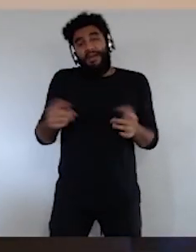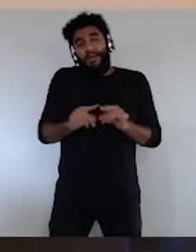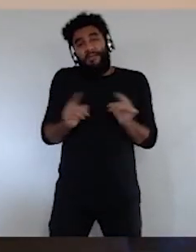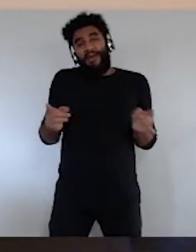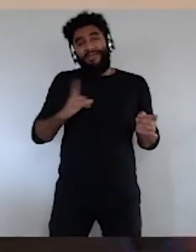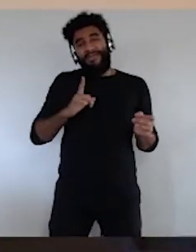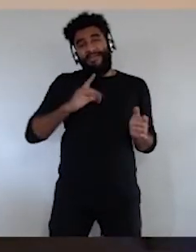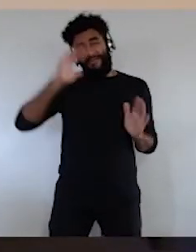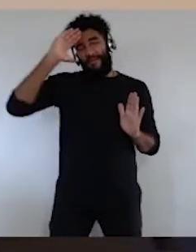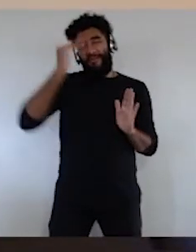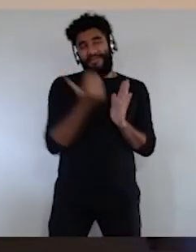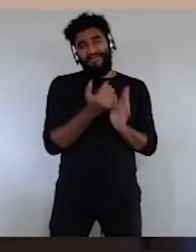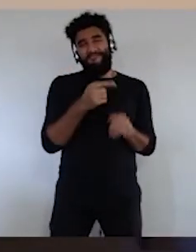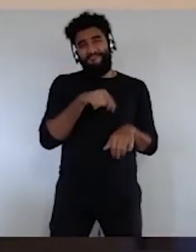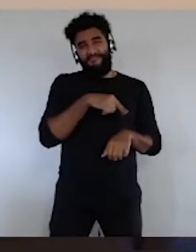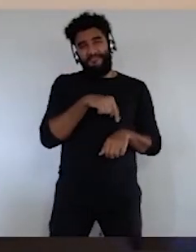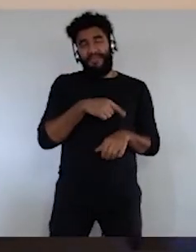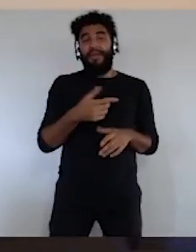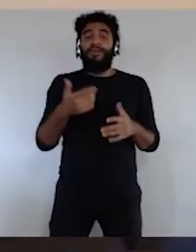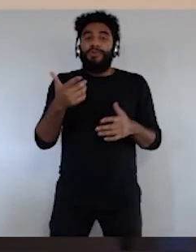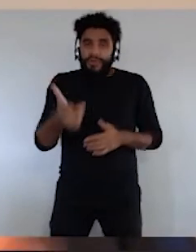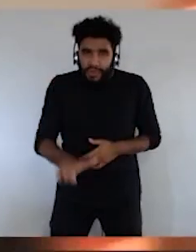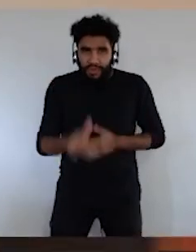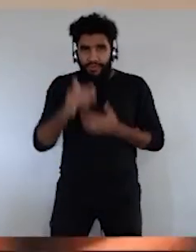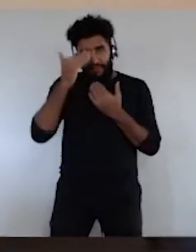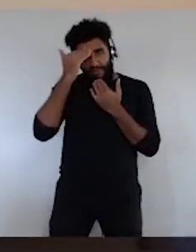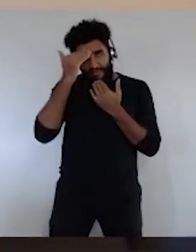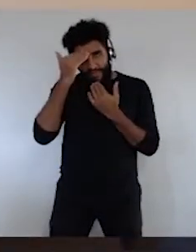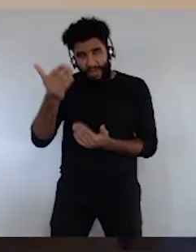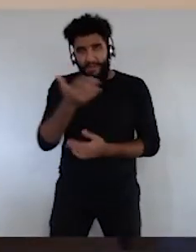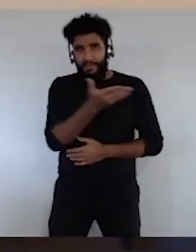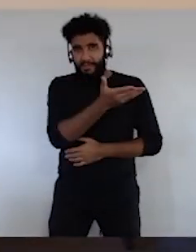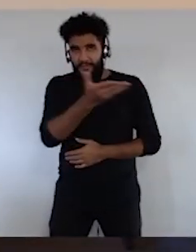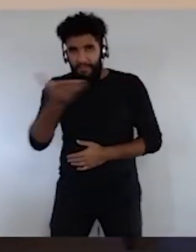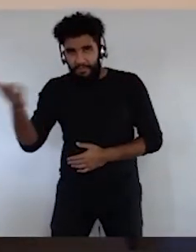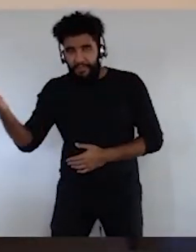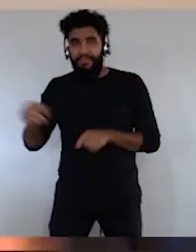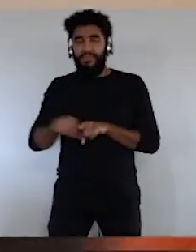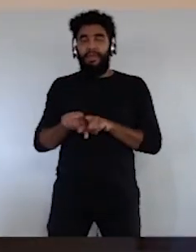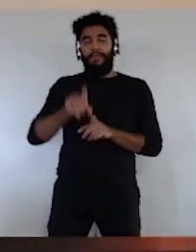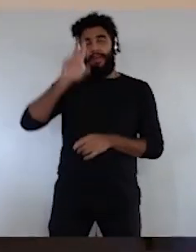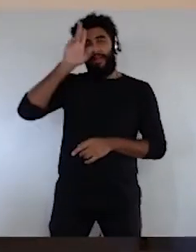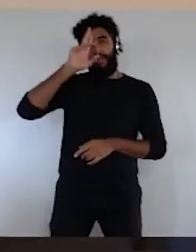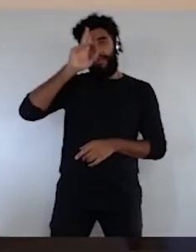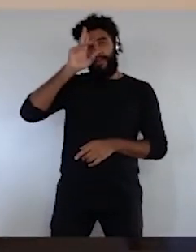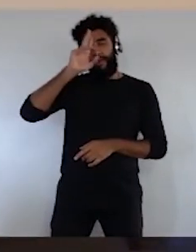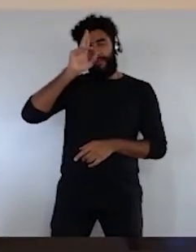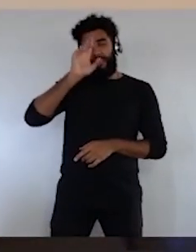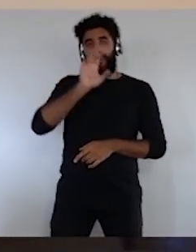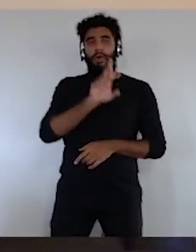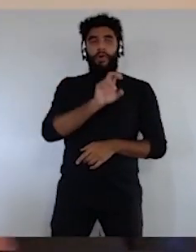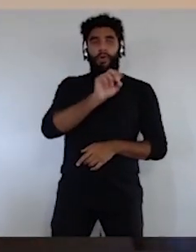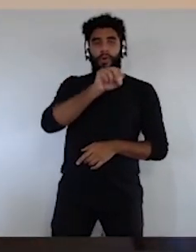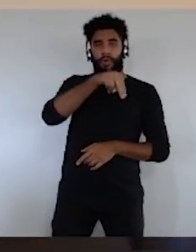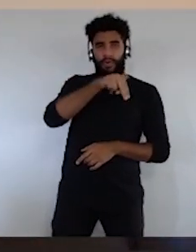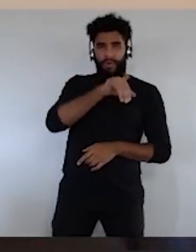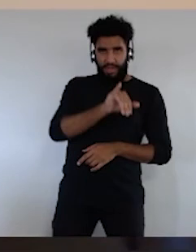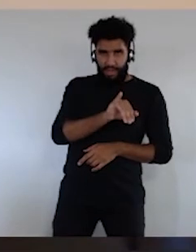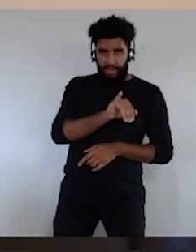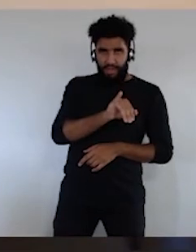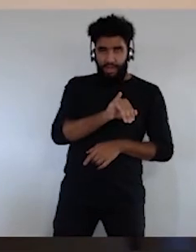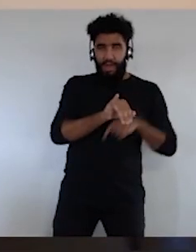seguir as orientações do Conselho, né? Inclusive a doutora Fernanda, que tem sido a nossa coach, como diz